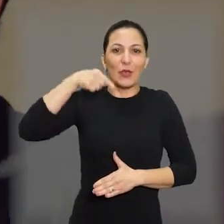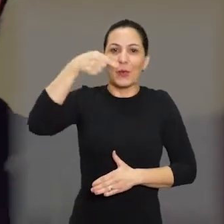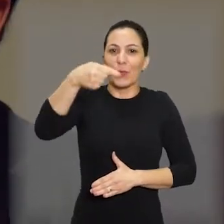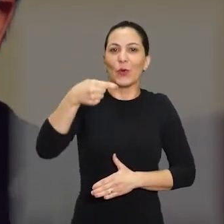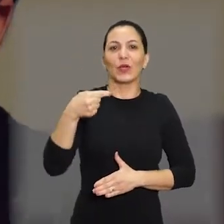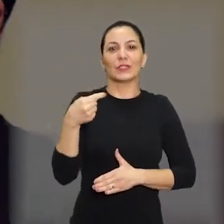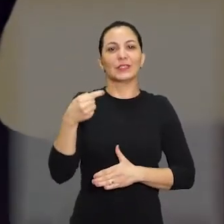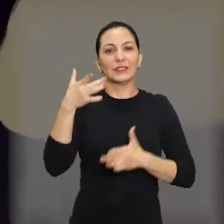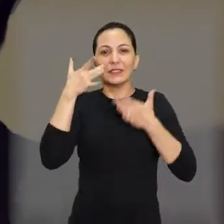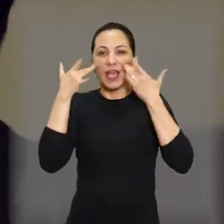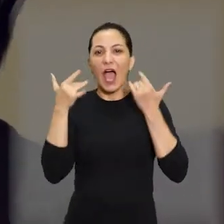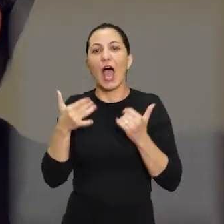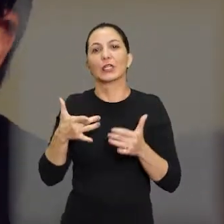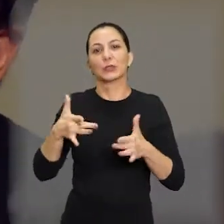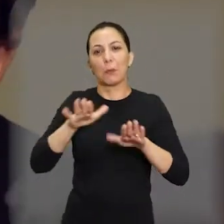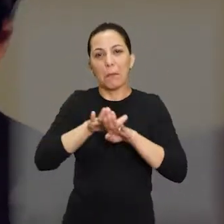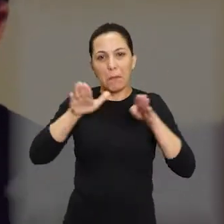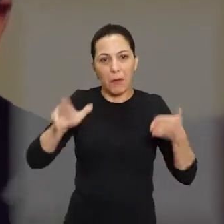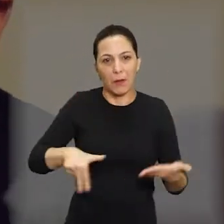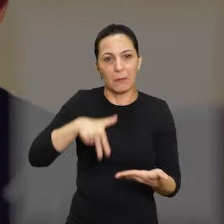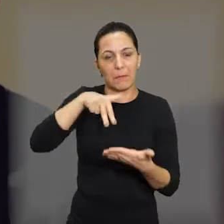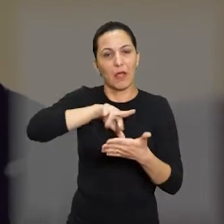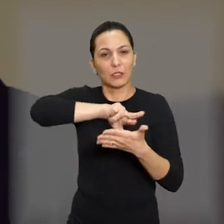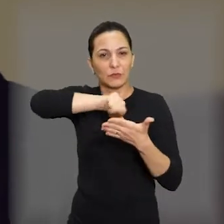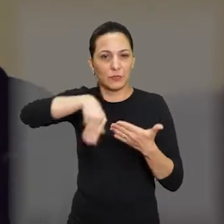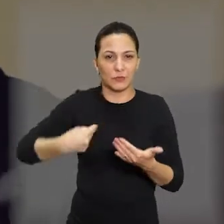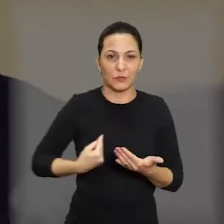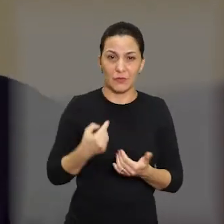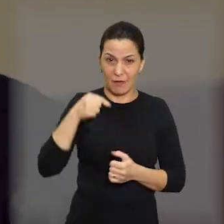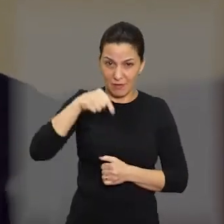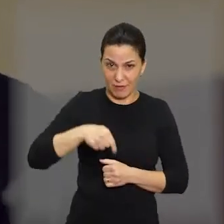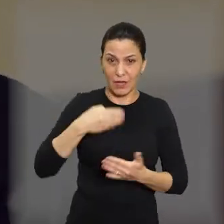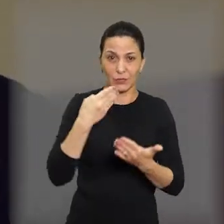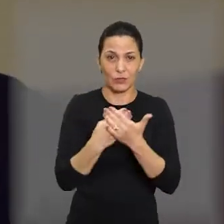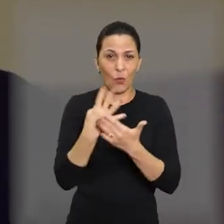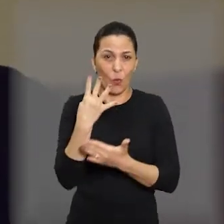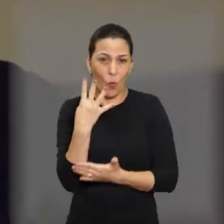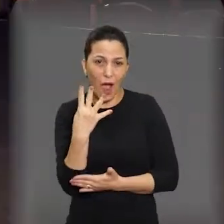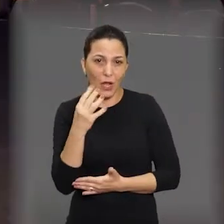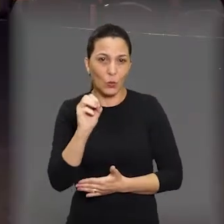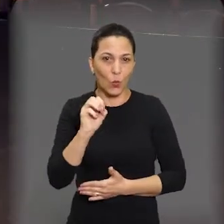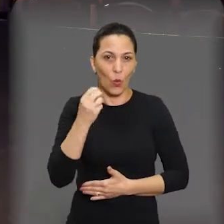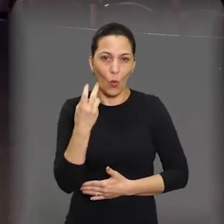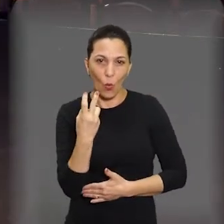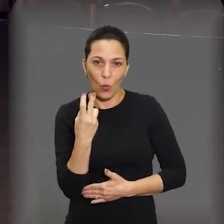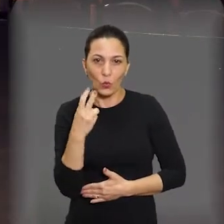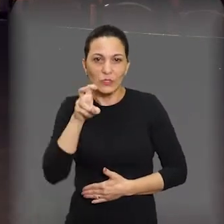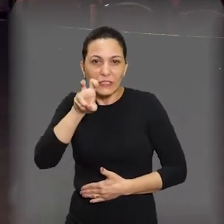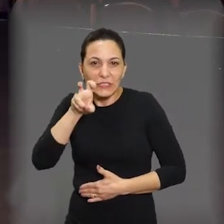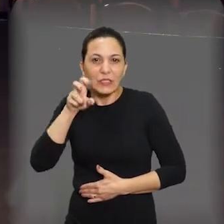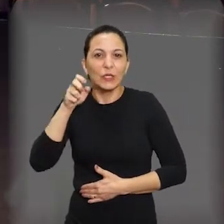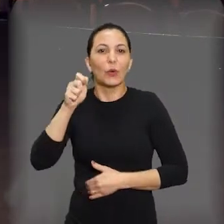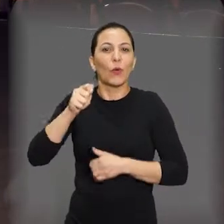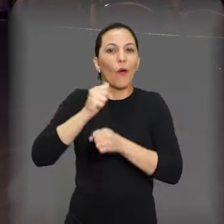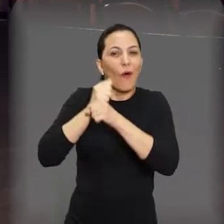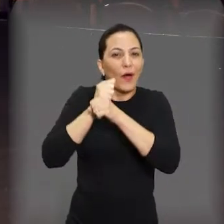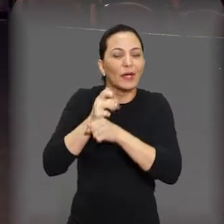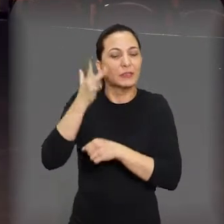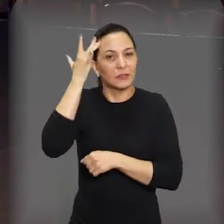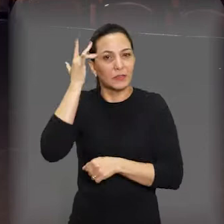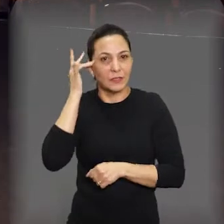muitas apresentações, fiquei acho que 4, 5 anos no SESI, né, fazendo aula. E o SESI sempre foi uma